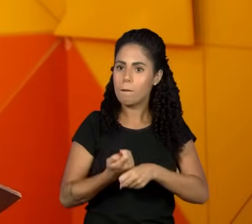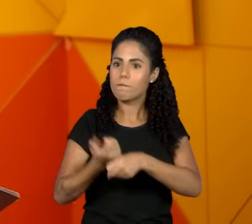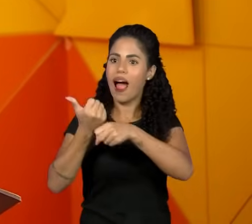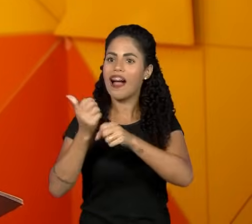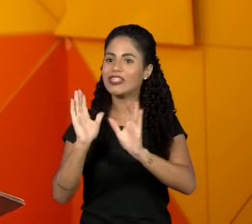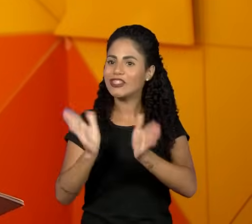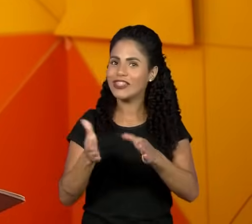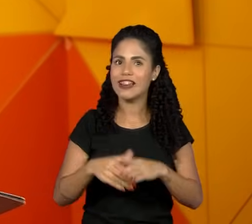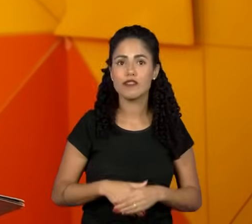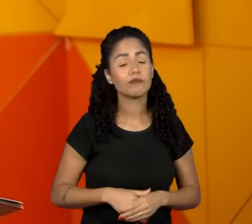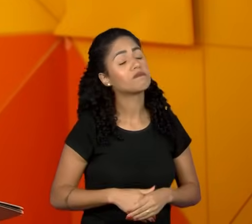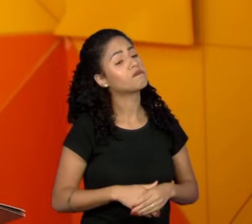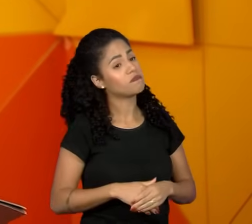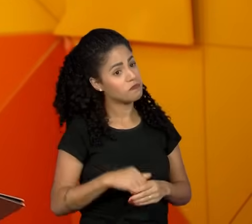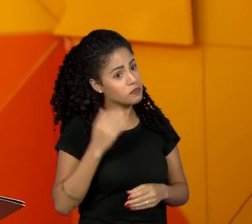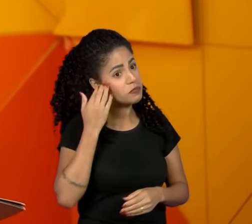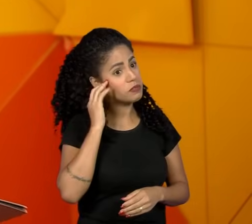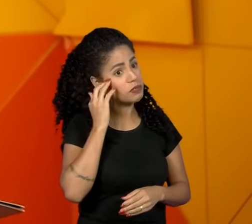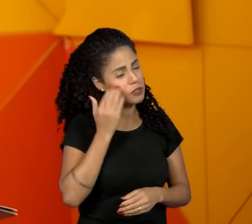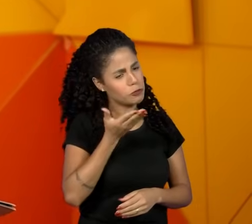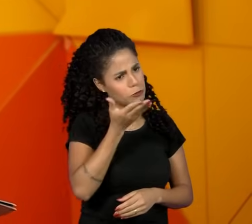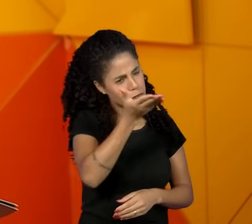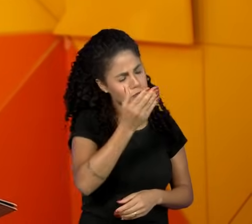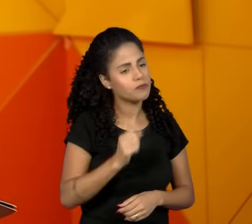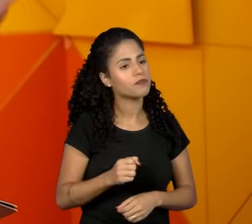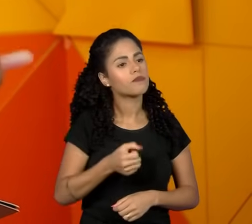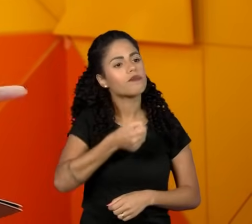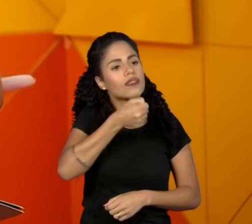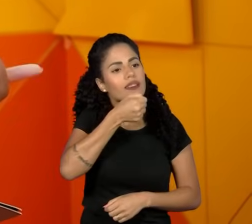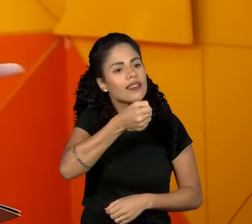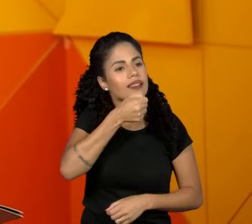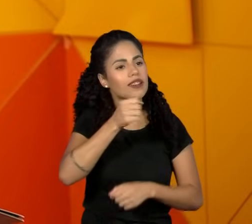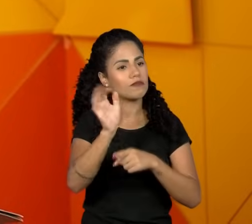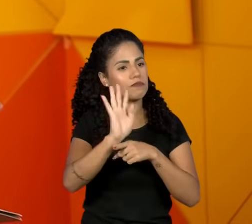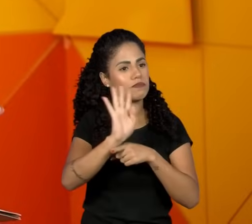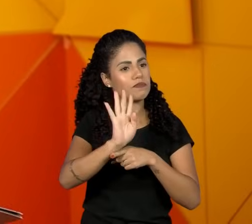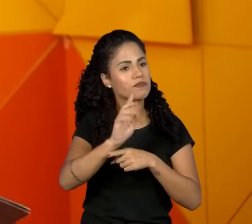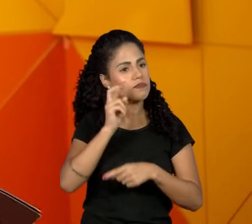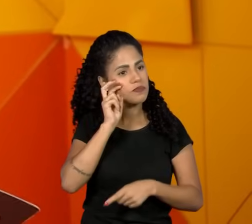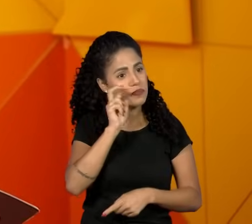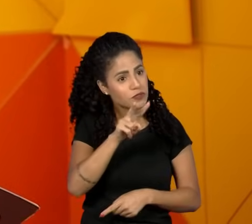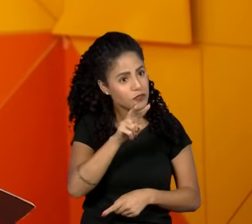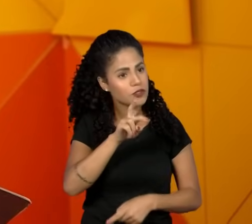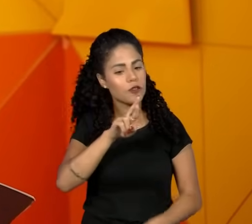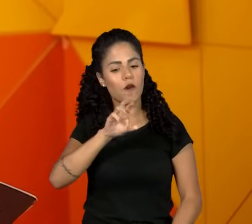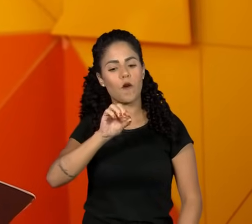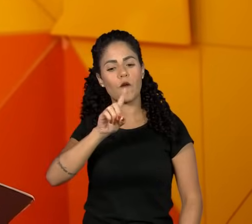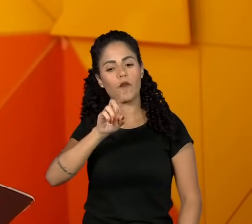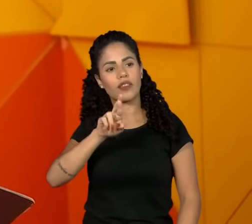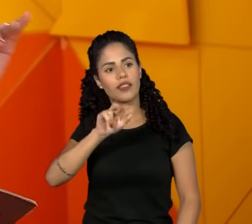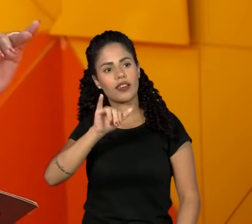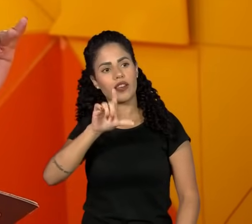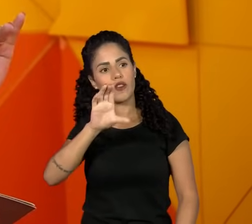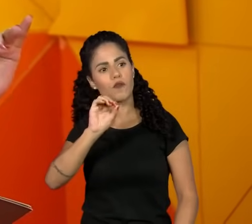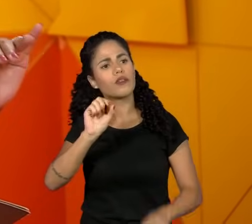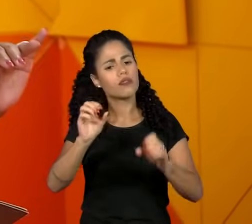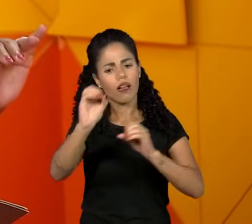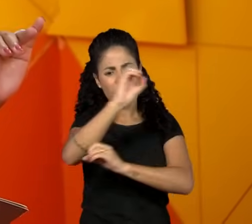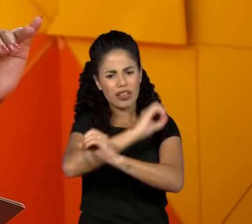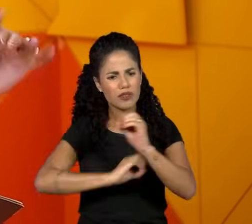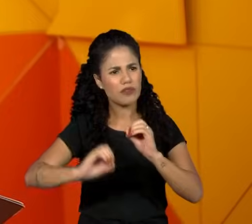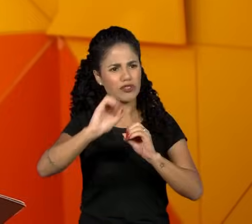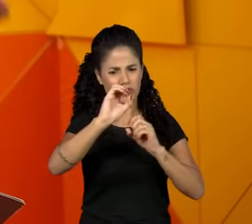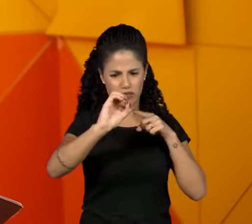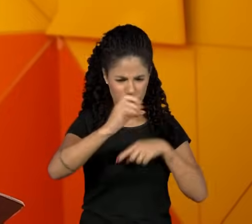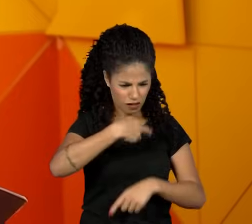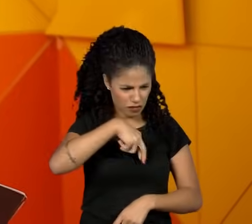Pois bem. Agora, Papisa, ali na reportagem que nós assistimos com o Rodrigo, ele fala que astrologia não é